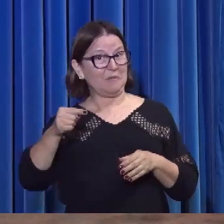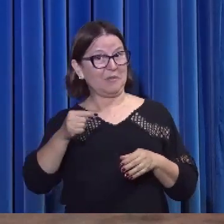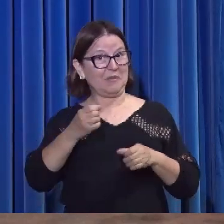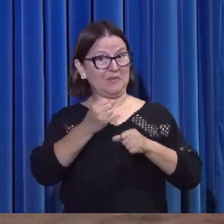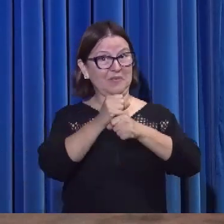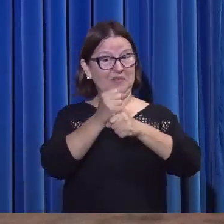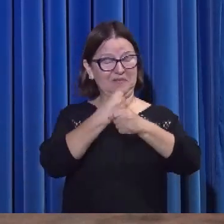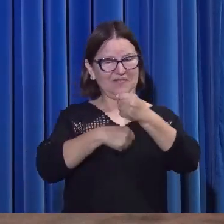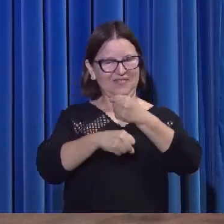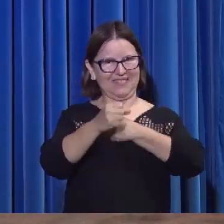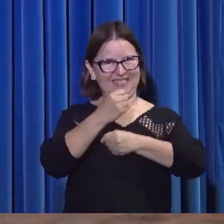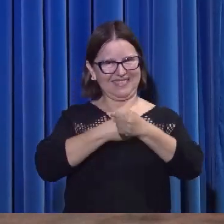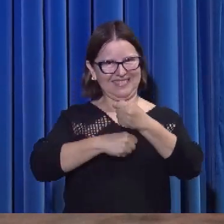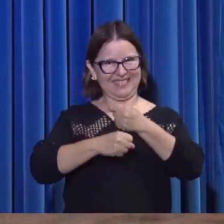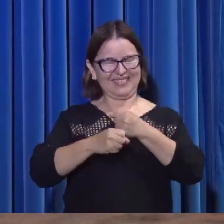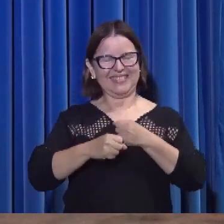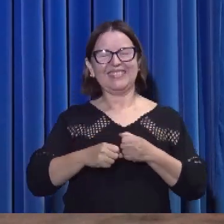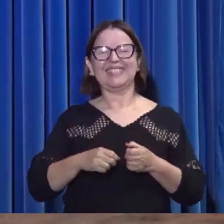anos atrás,